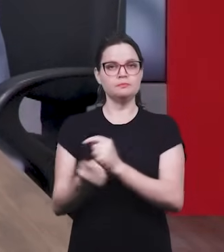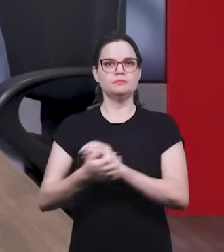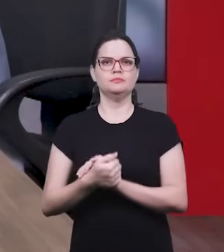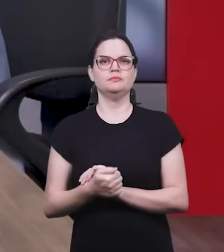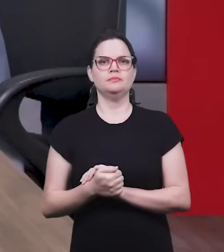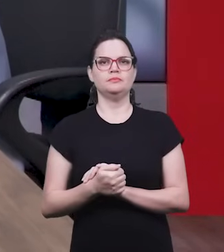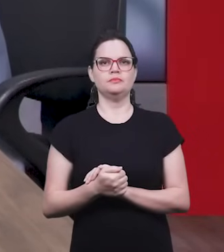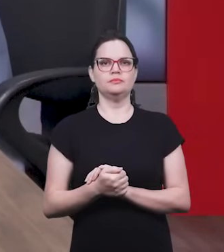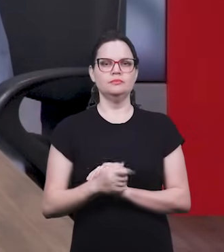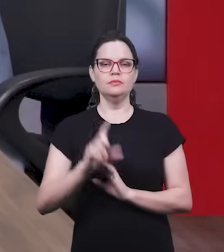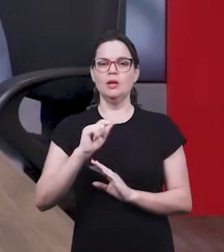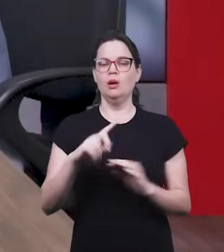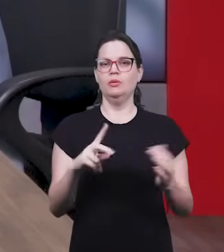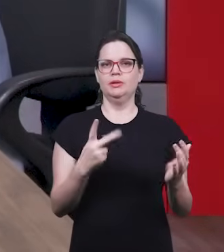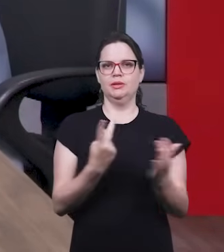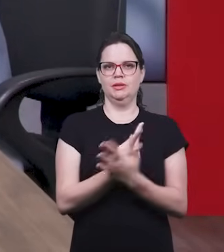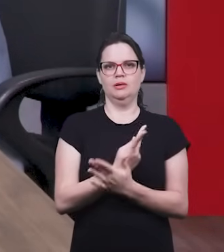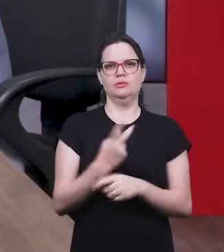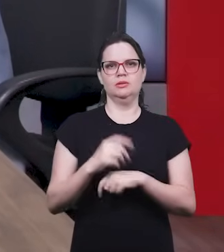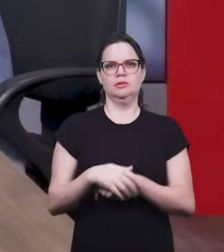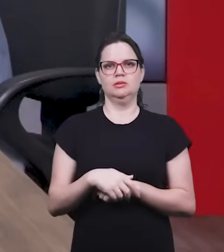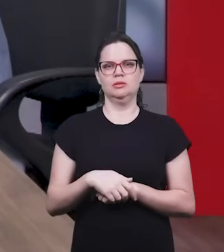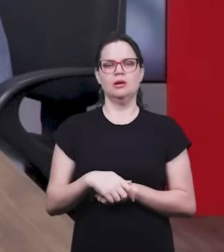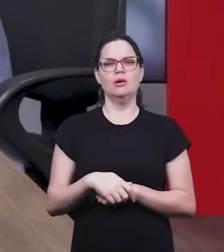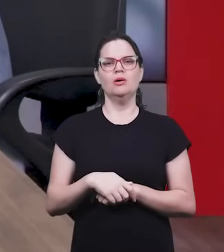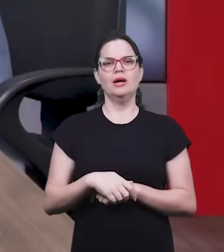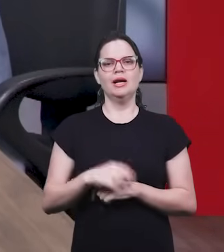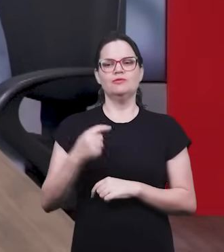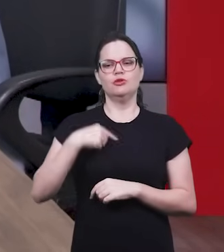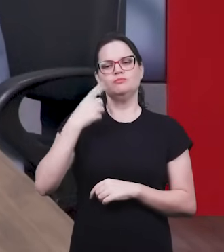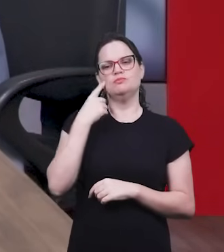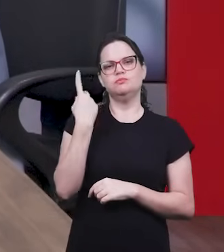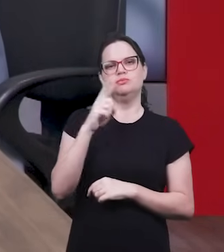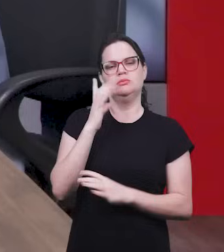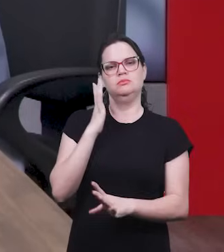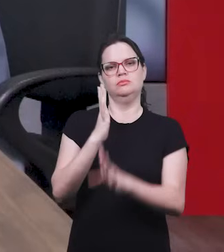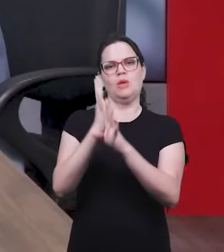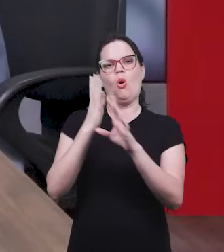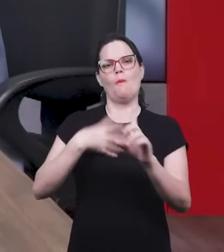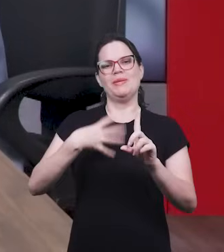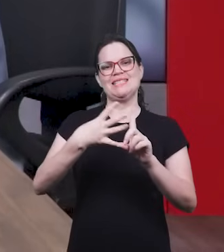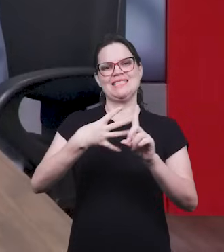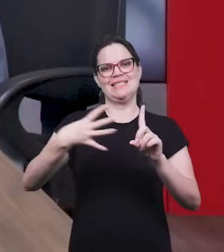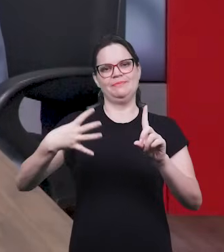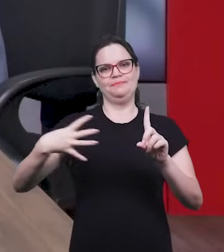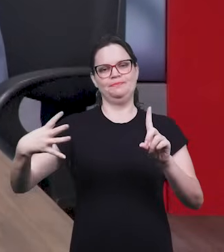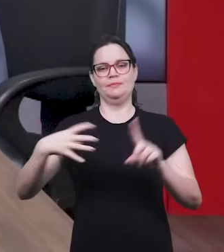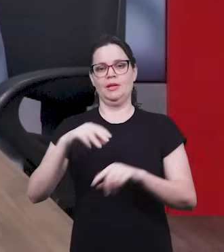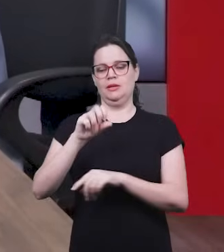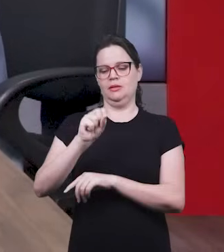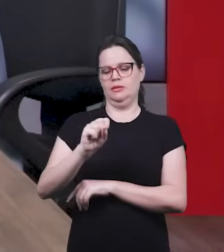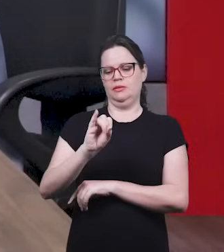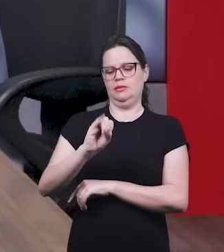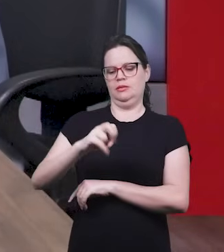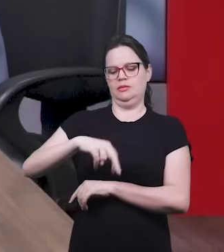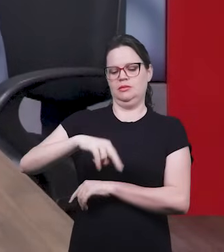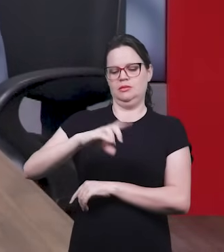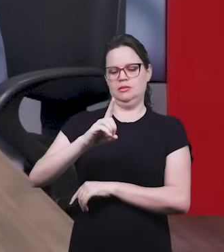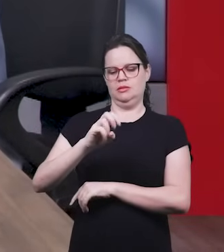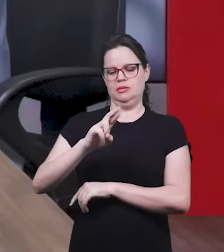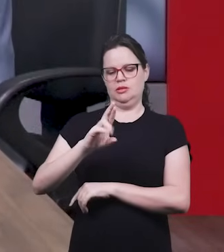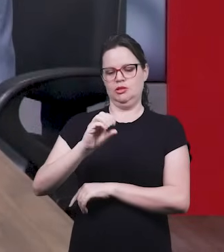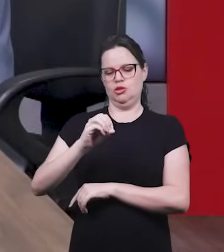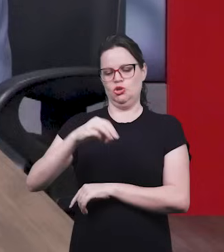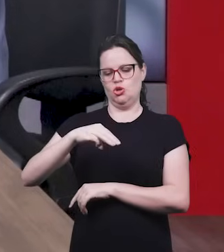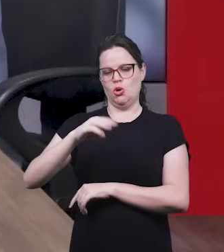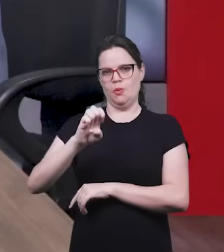o que aconteceu com muito chamado síndrome de Costan, ou de Carolai, síndrome